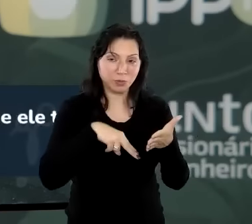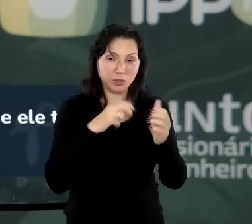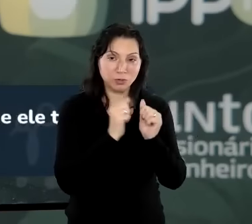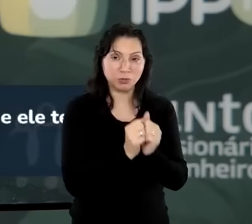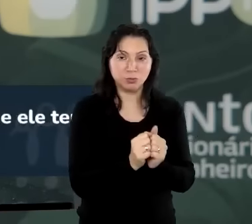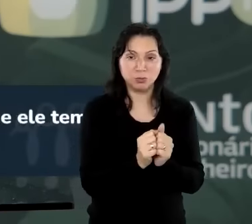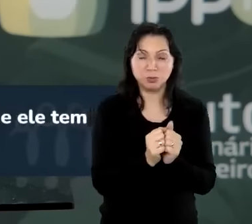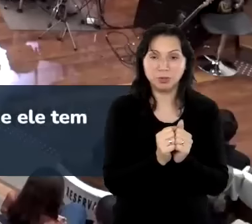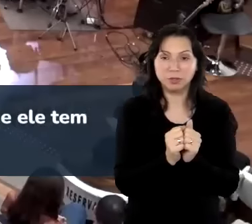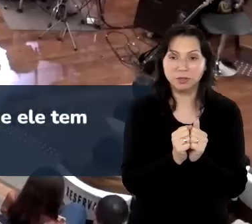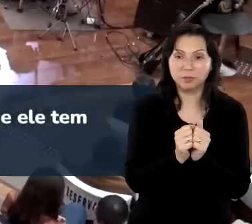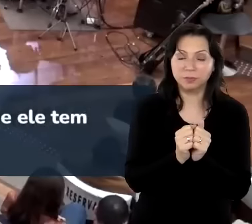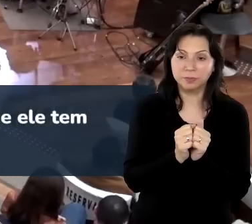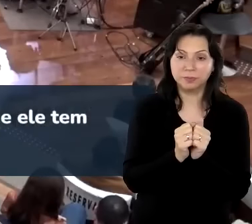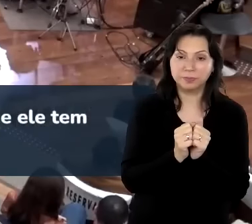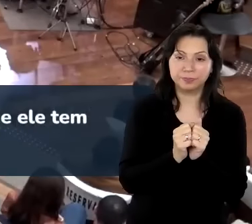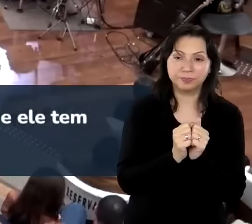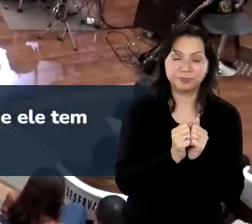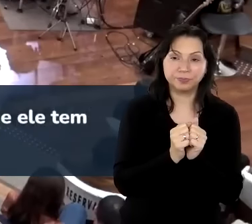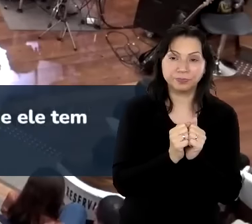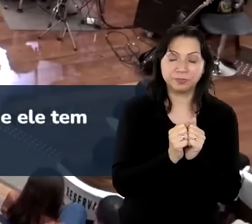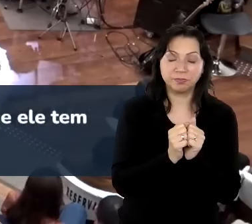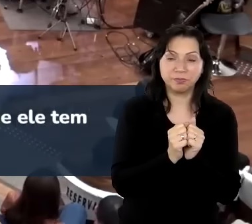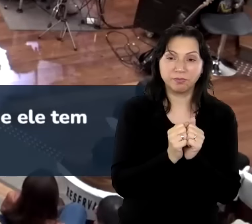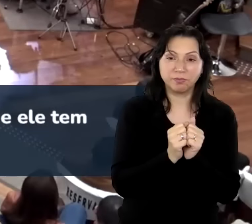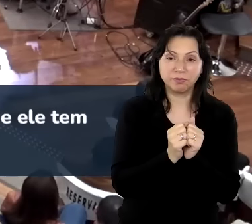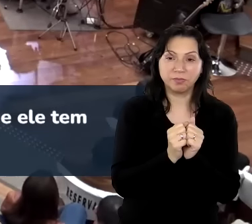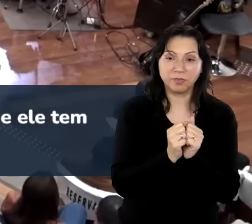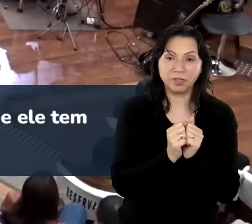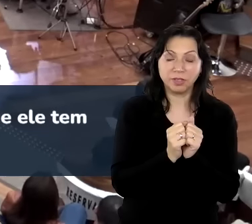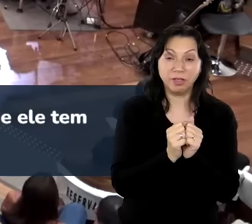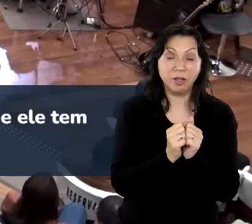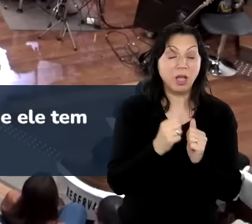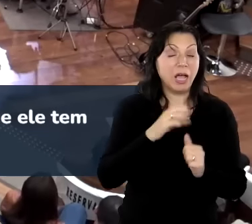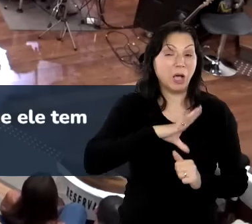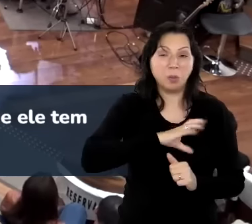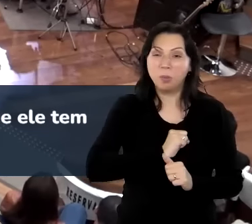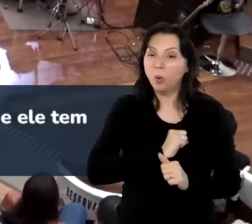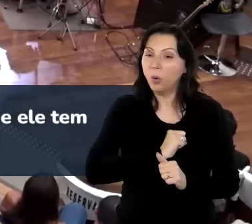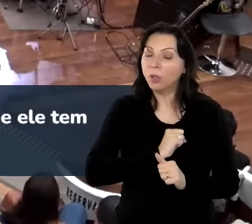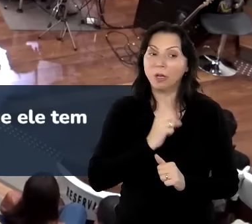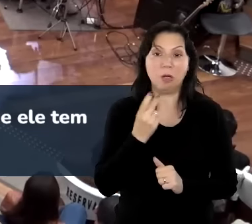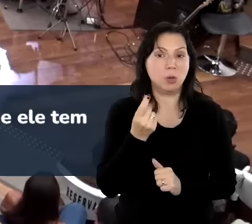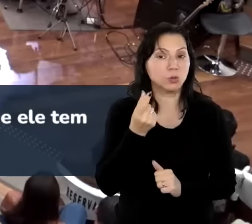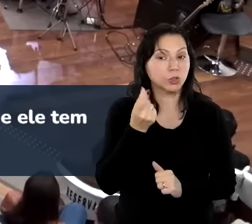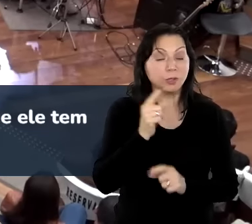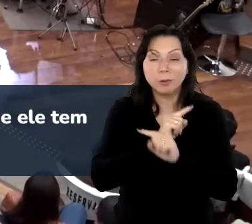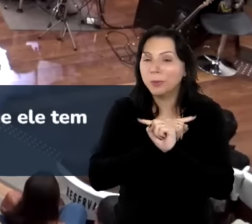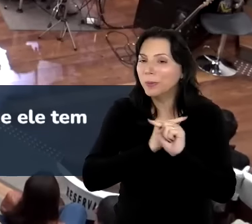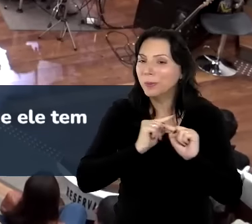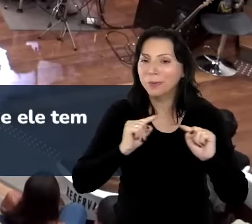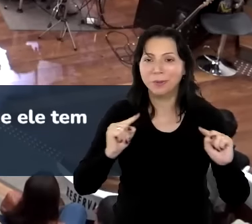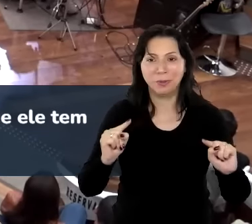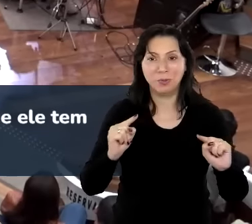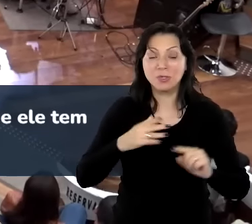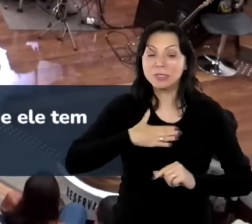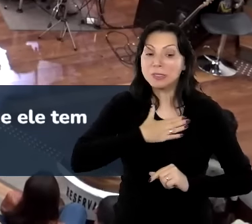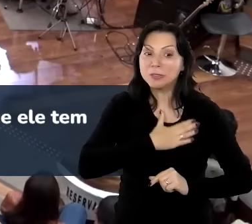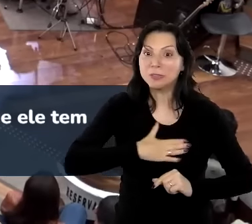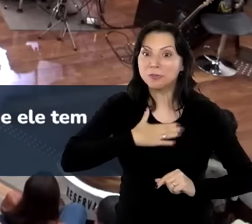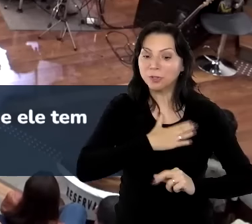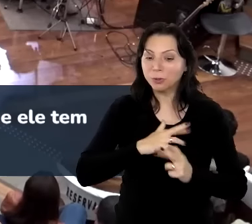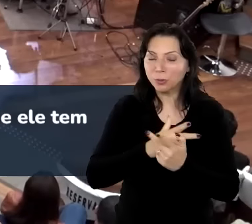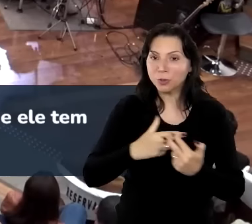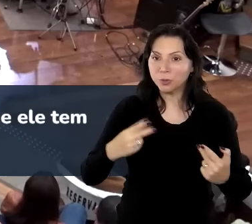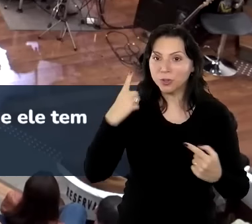Vamos juntos? Seja a vossa vida sem avareza, contentai-vos com as coisas que tendes,